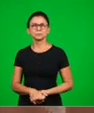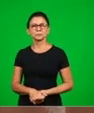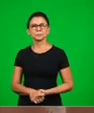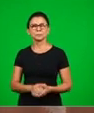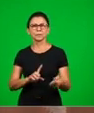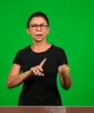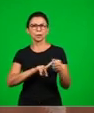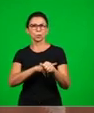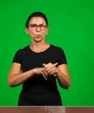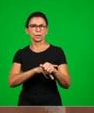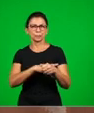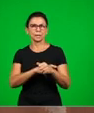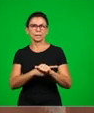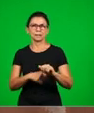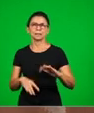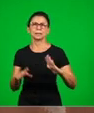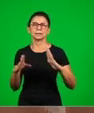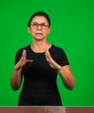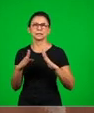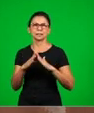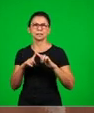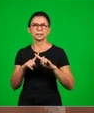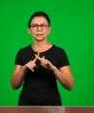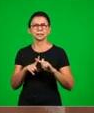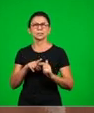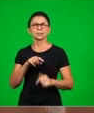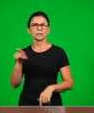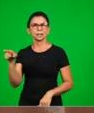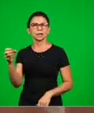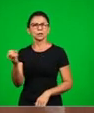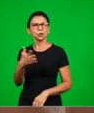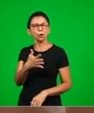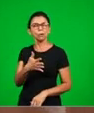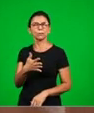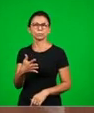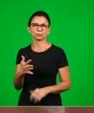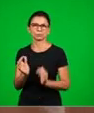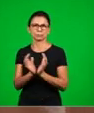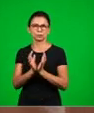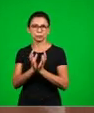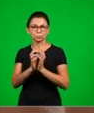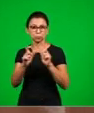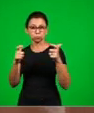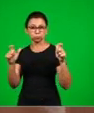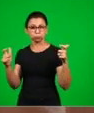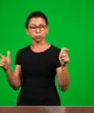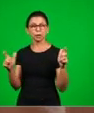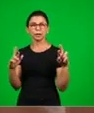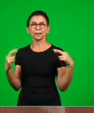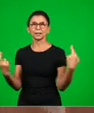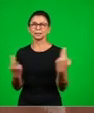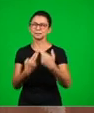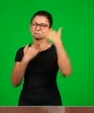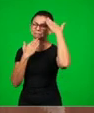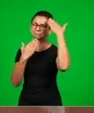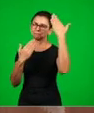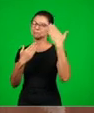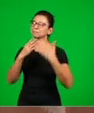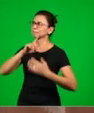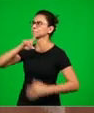da Igreja Caminho da Fonte, que é um trabalho novo. Há um grupo grande ali já se reunindo, nós agradecemos a